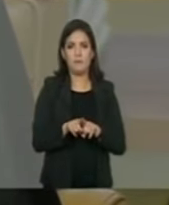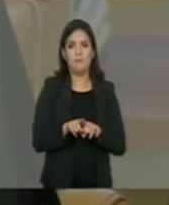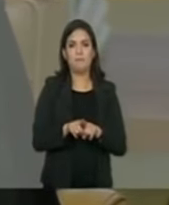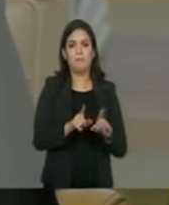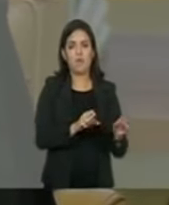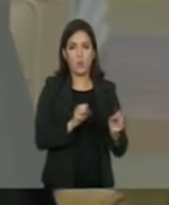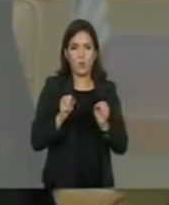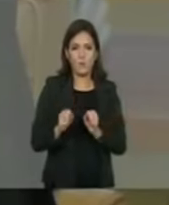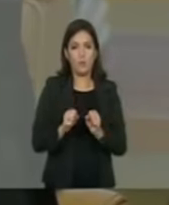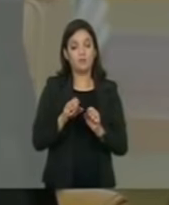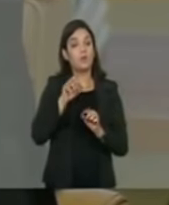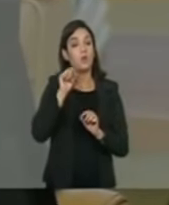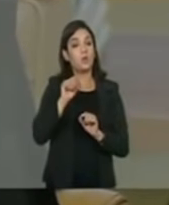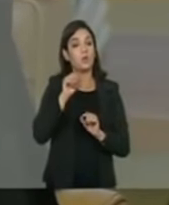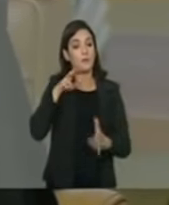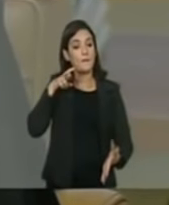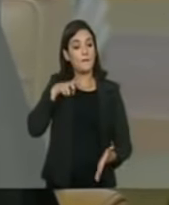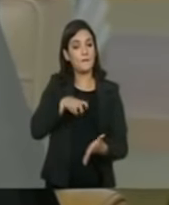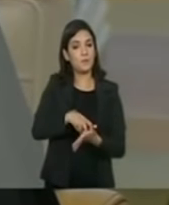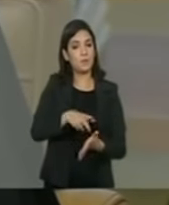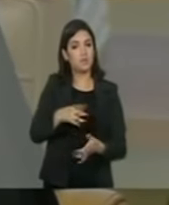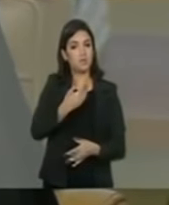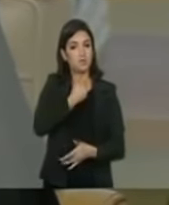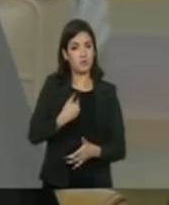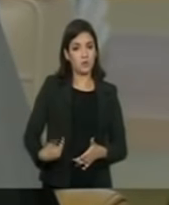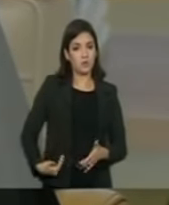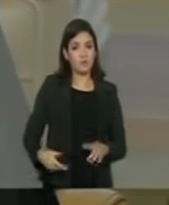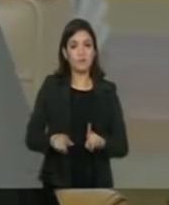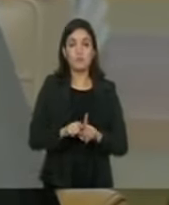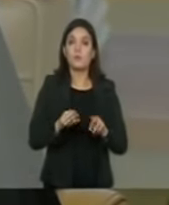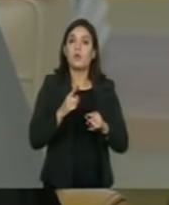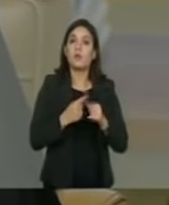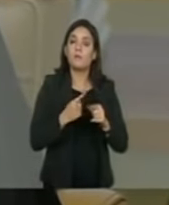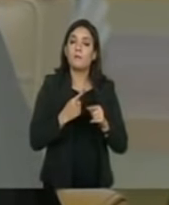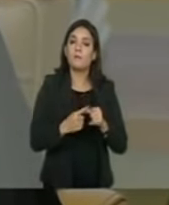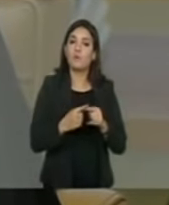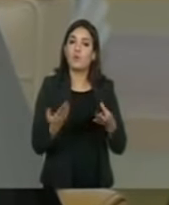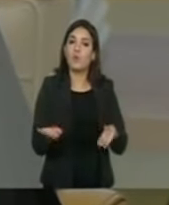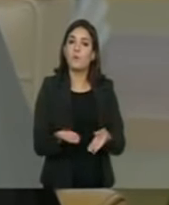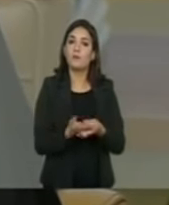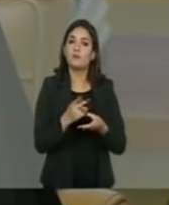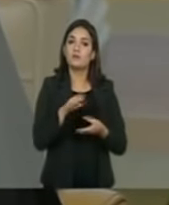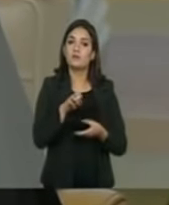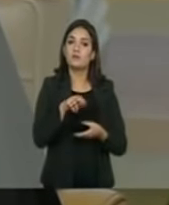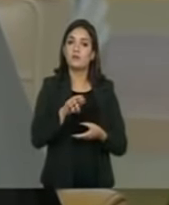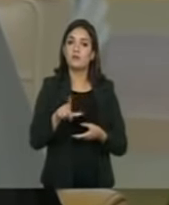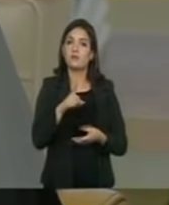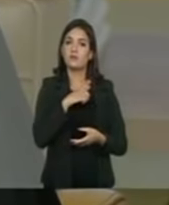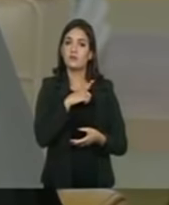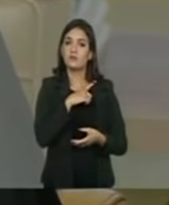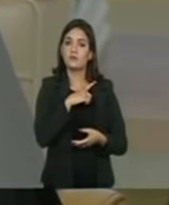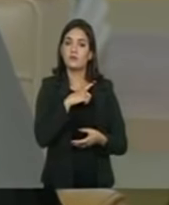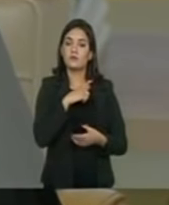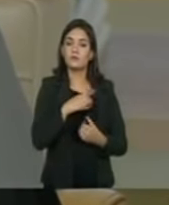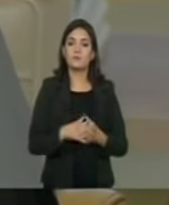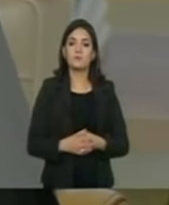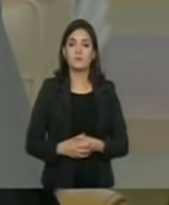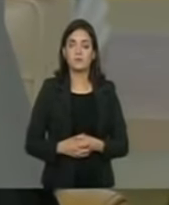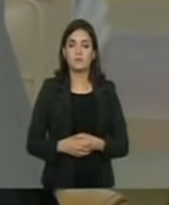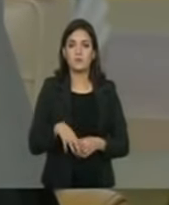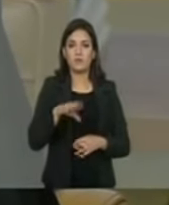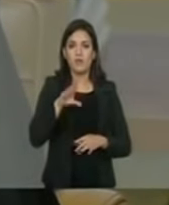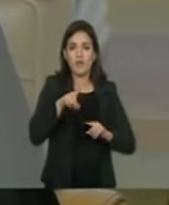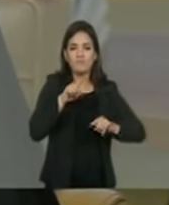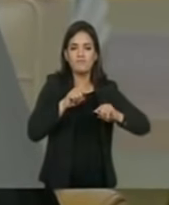poder punitivo do estado mesmo porque o processo penal qualifica se como instrumento de